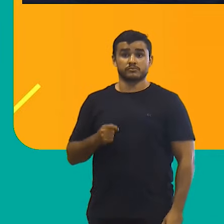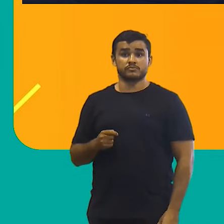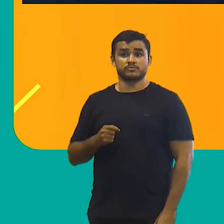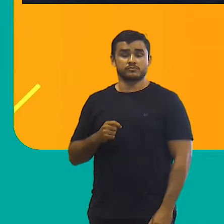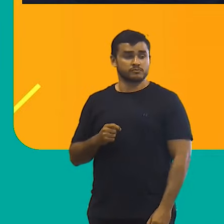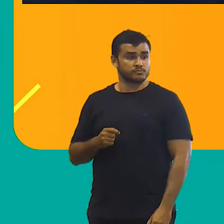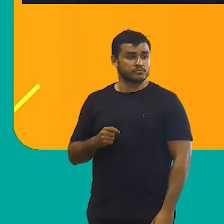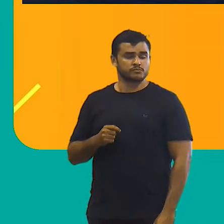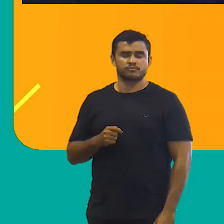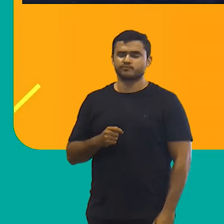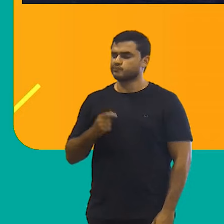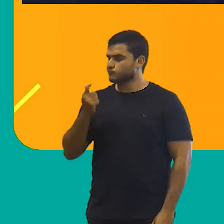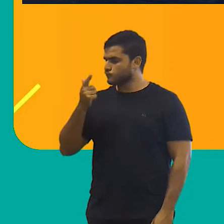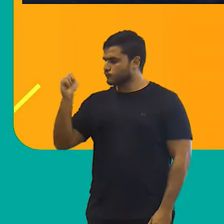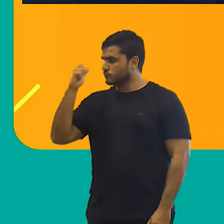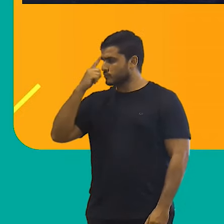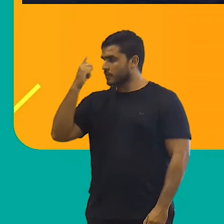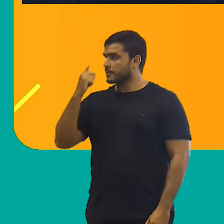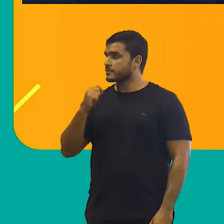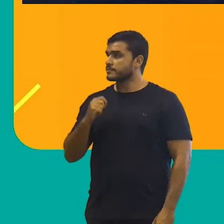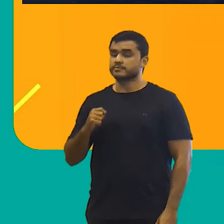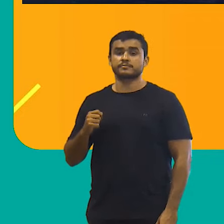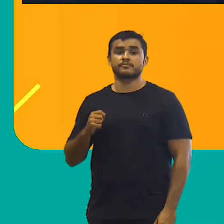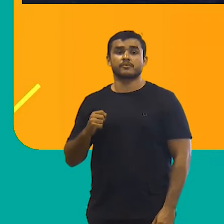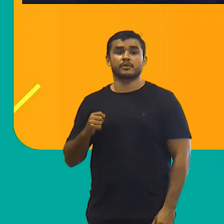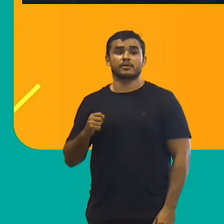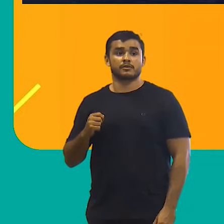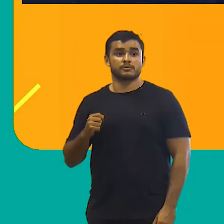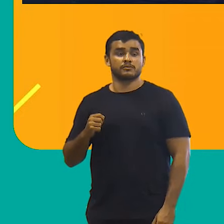O outro, nunca vi uma cientista.